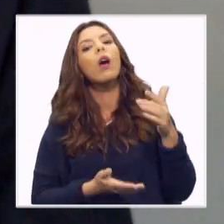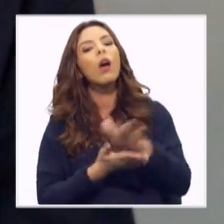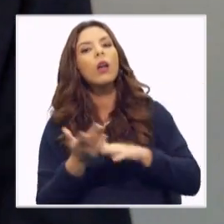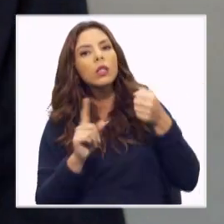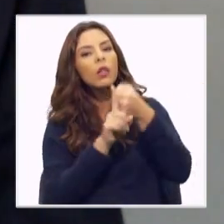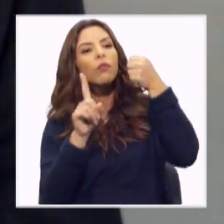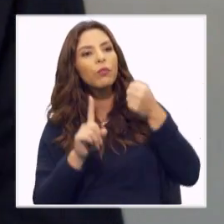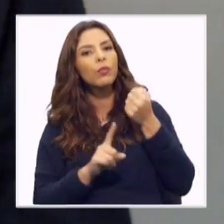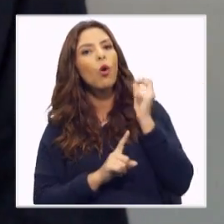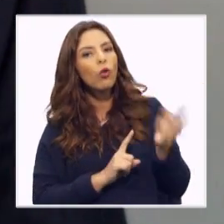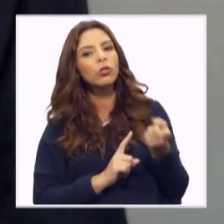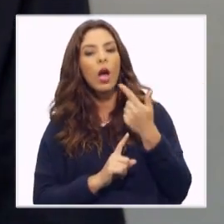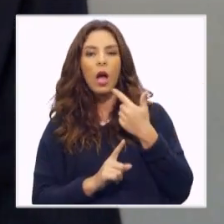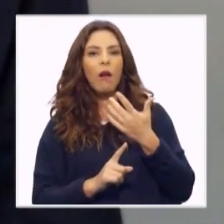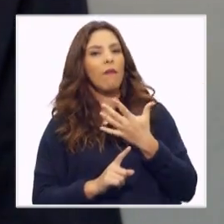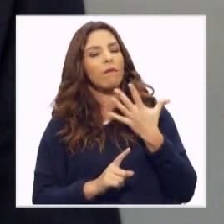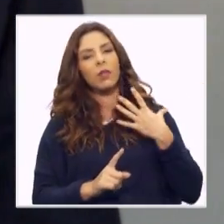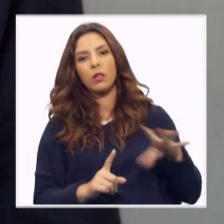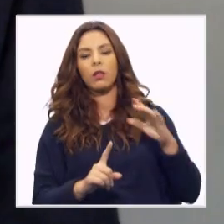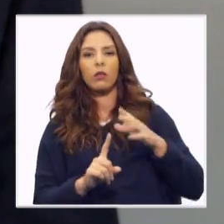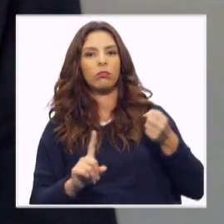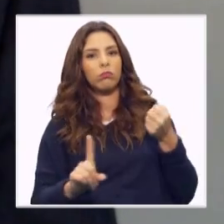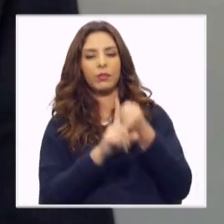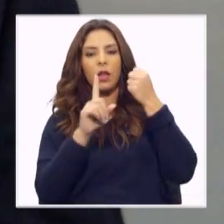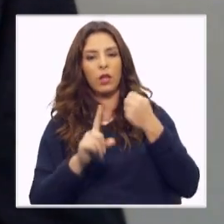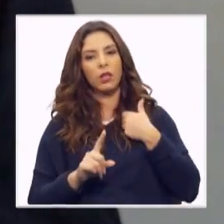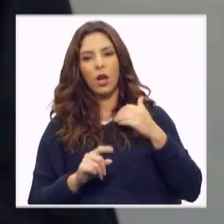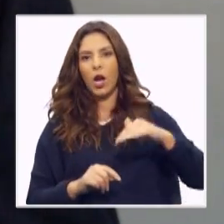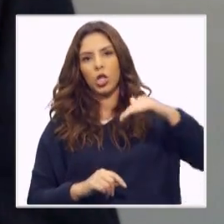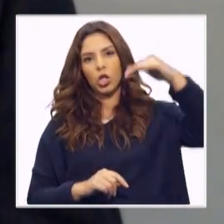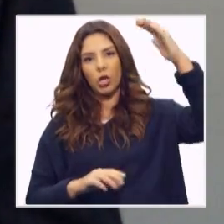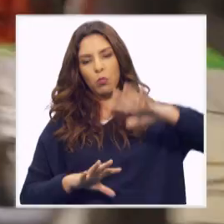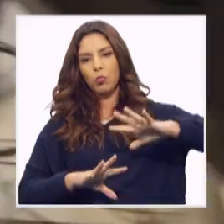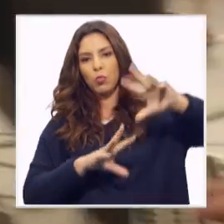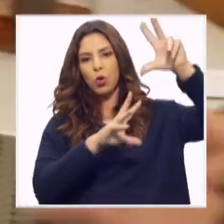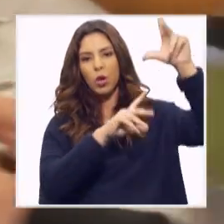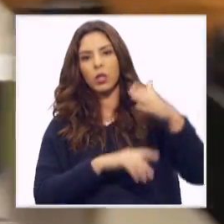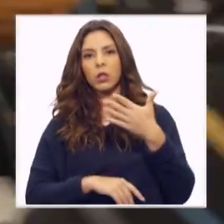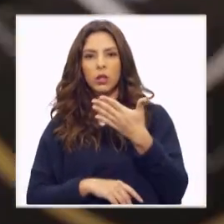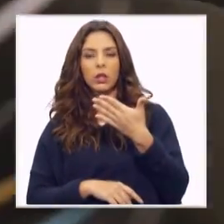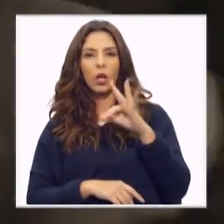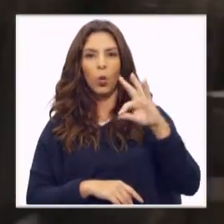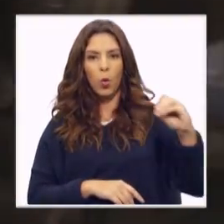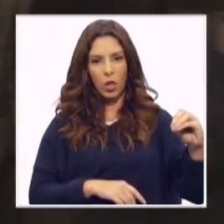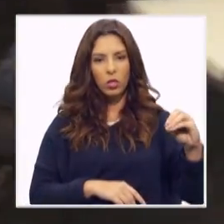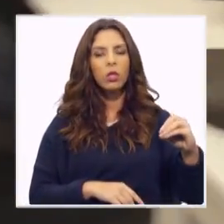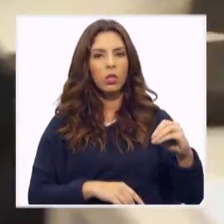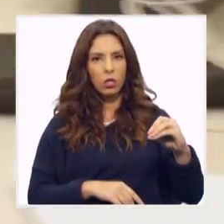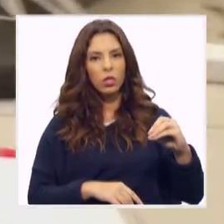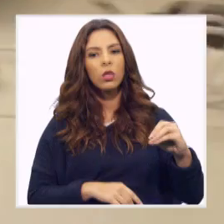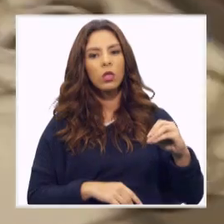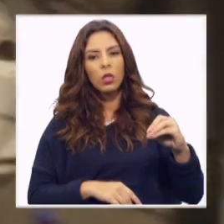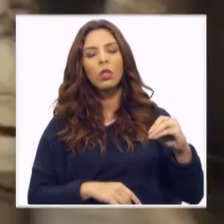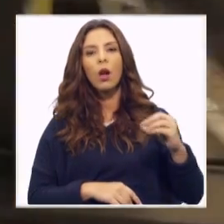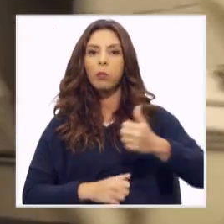desafio base que é continuar a crescer. Nomeadamente, nós neste momento temos 150 pessoas, 140 das quais em